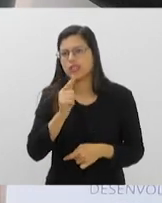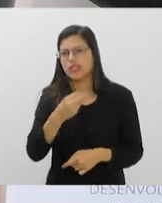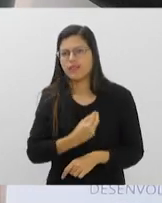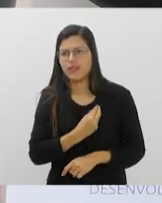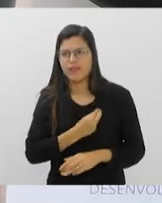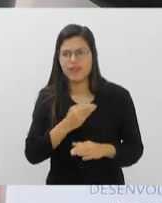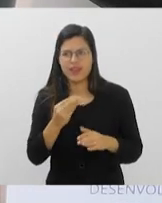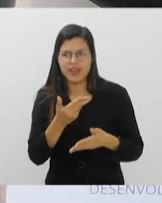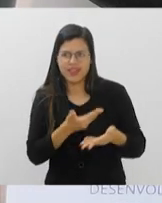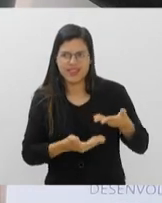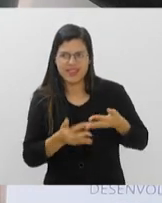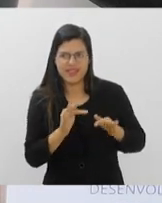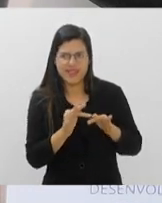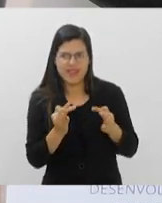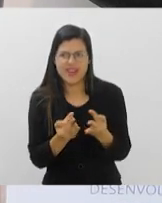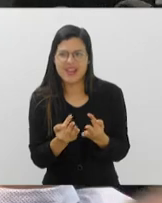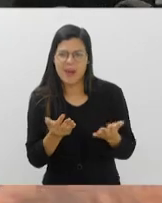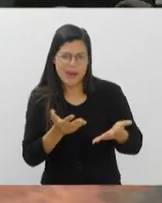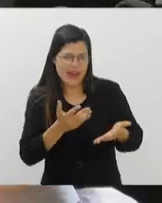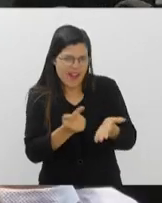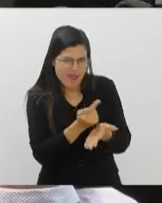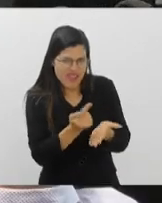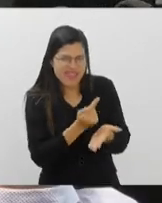eu quero meu livro e minha